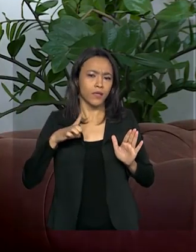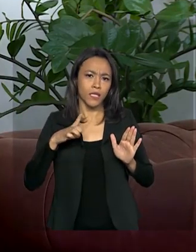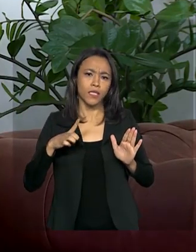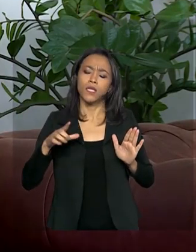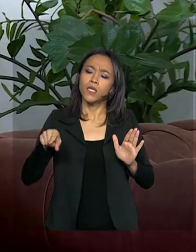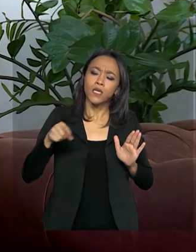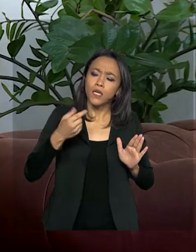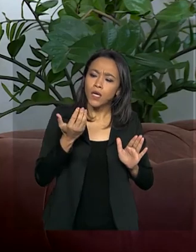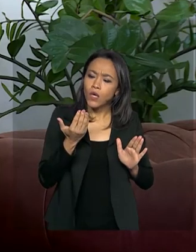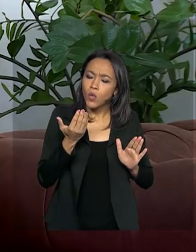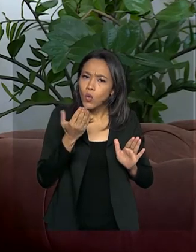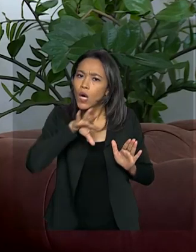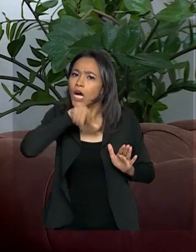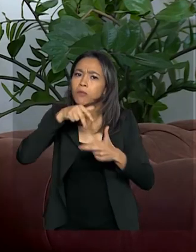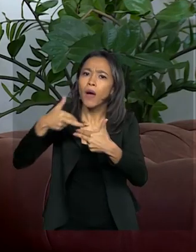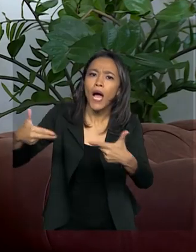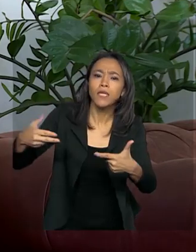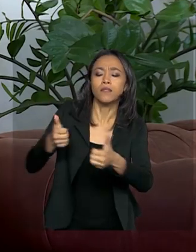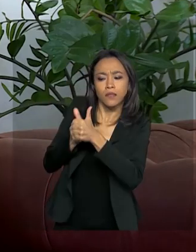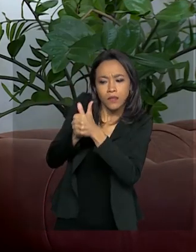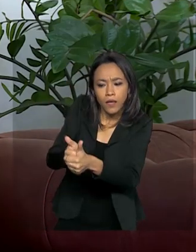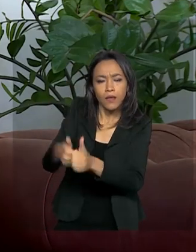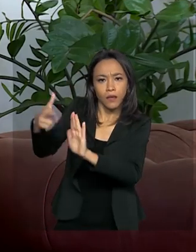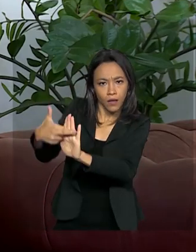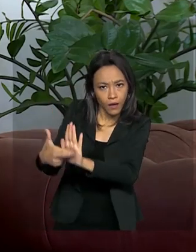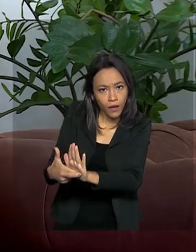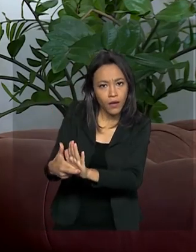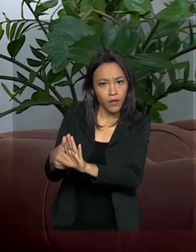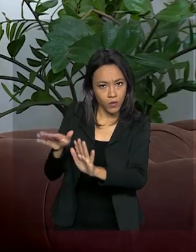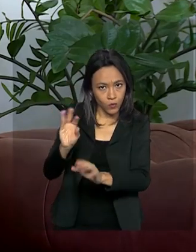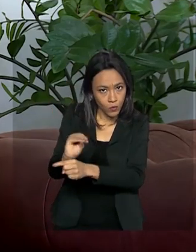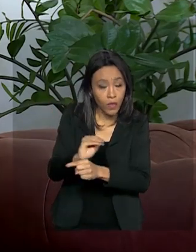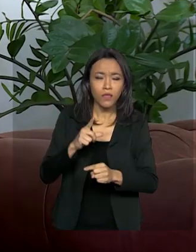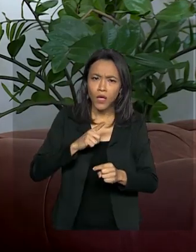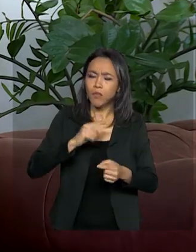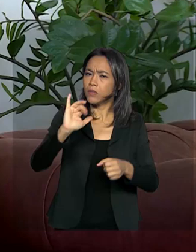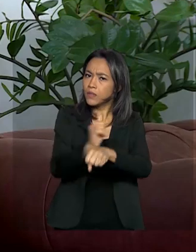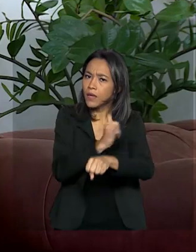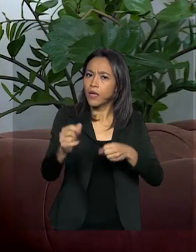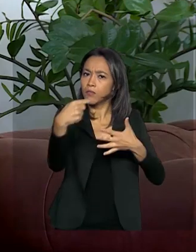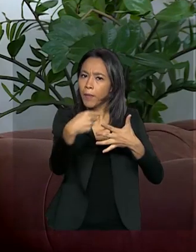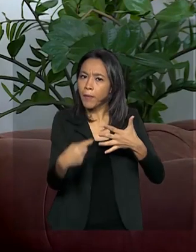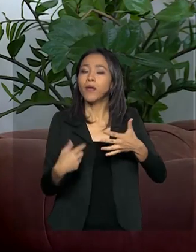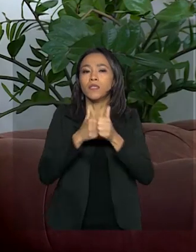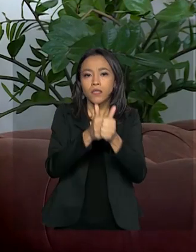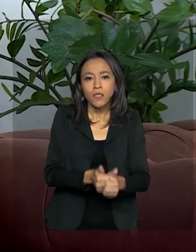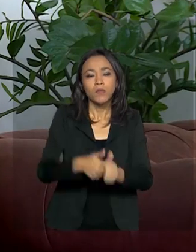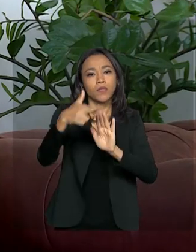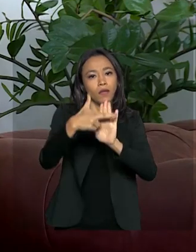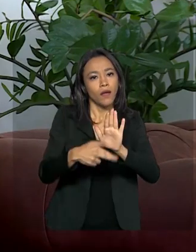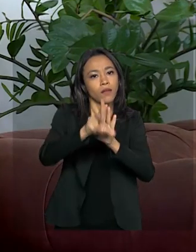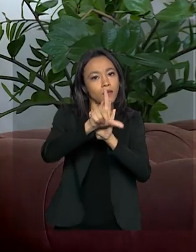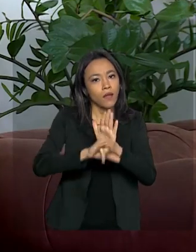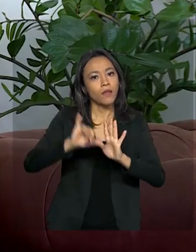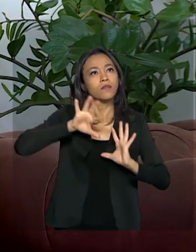dos animais na wire enfim nós temos aí é ferramentas e seguimos protocolos internacionais